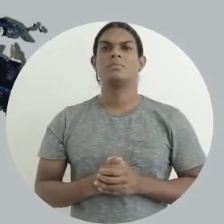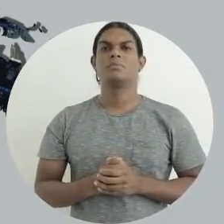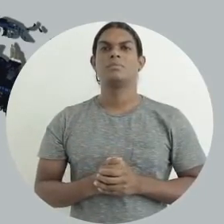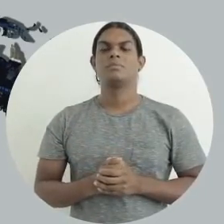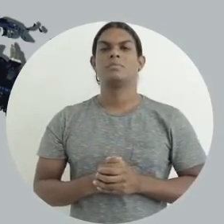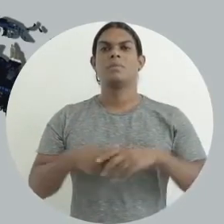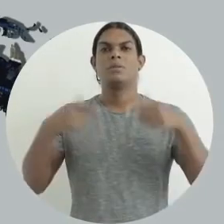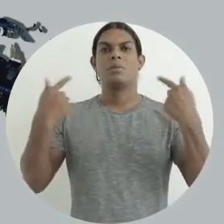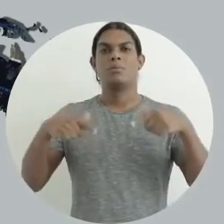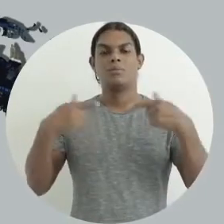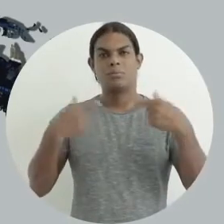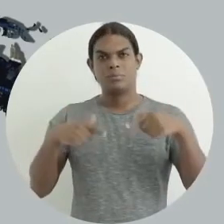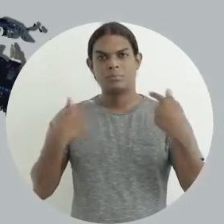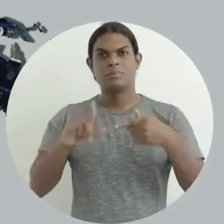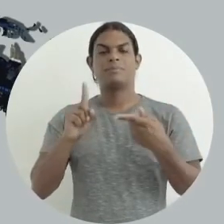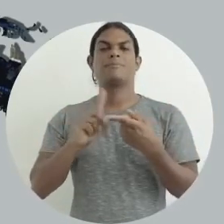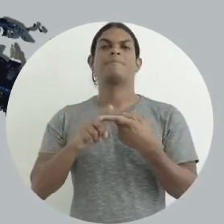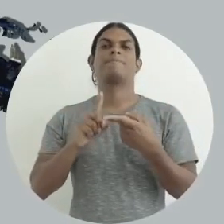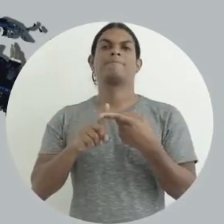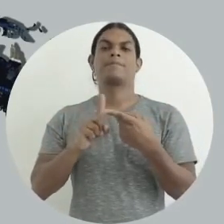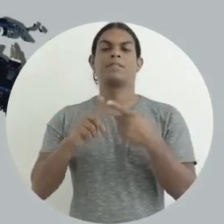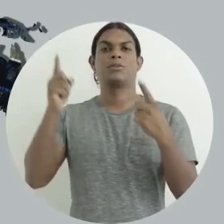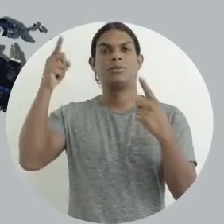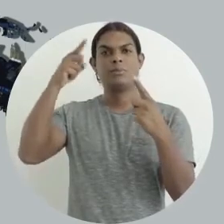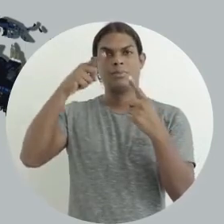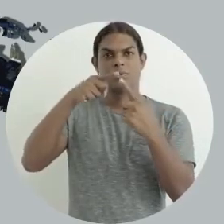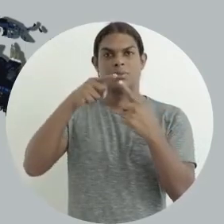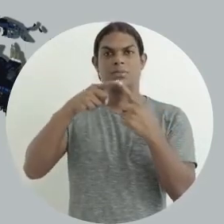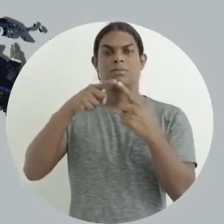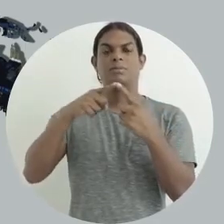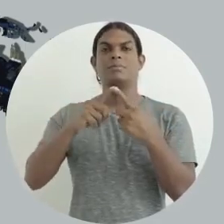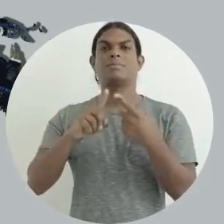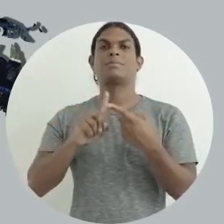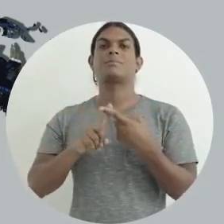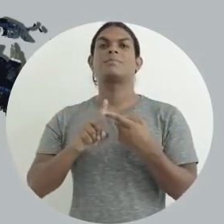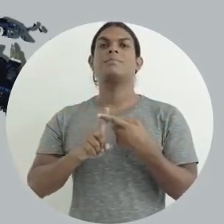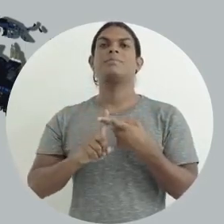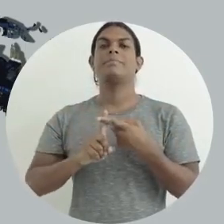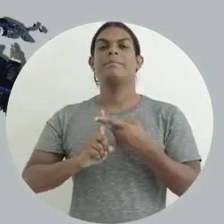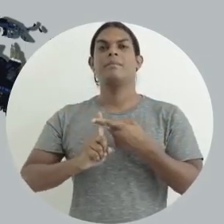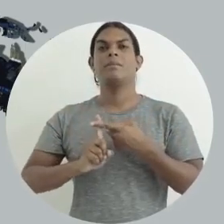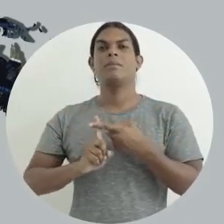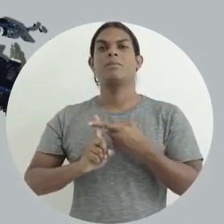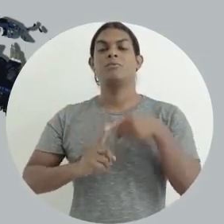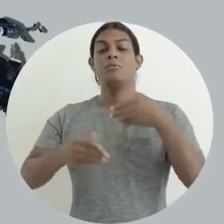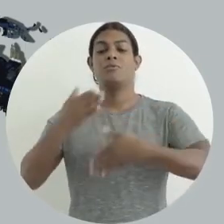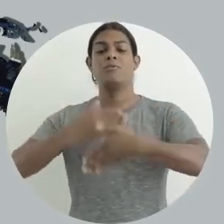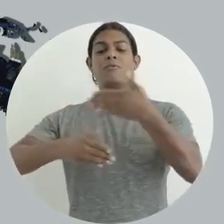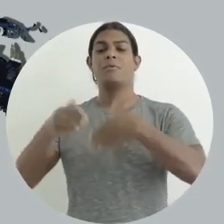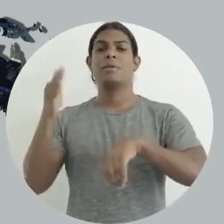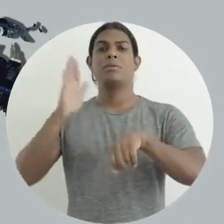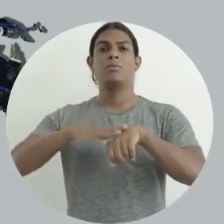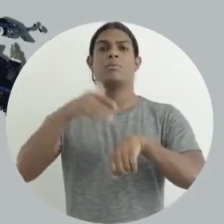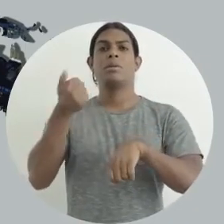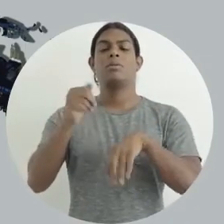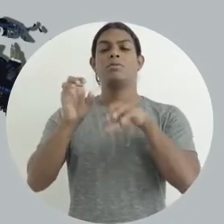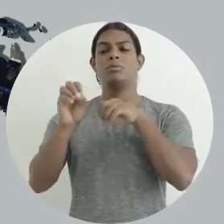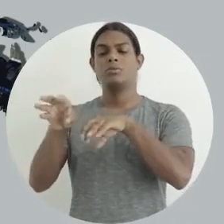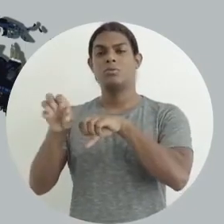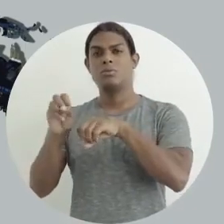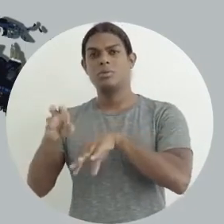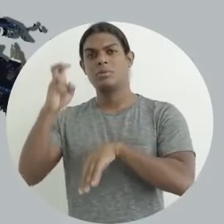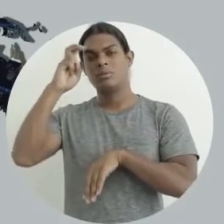política. Dentro desse objetivo, espera-se uma coordenação e cooperação maior nos segmentos de educação,